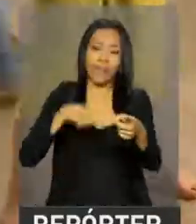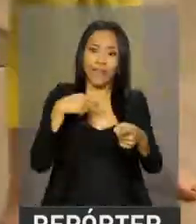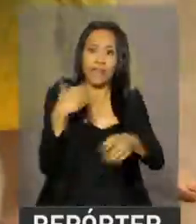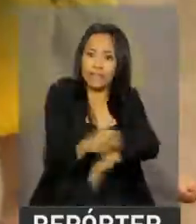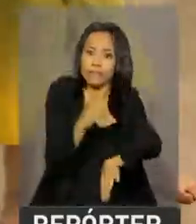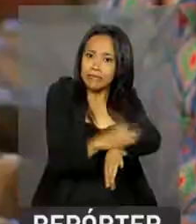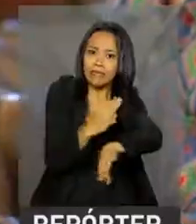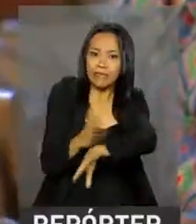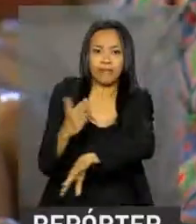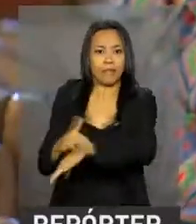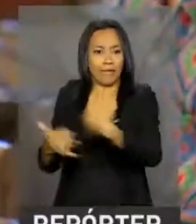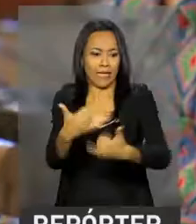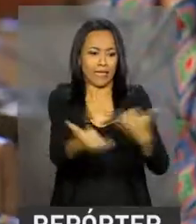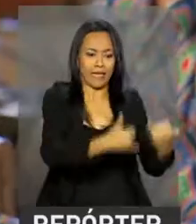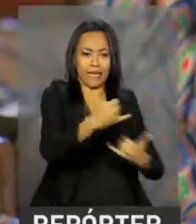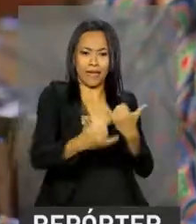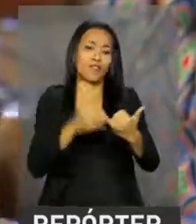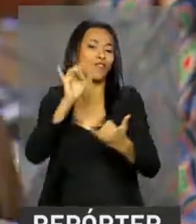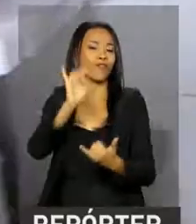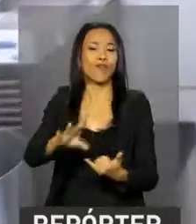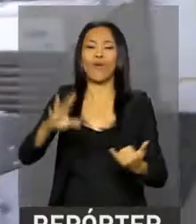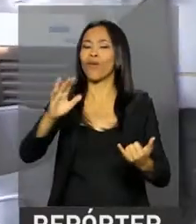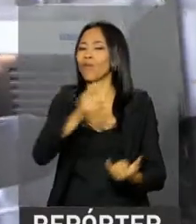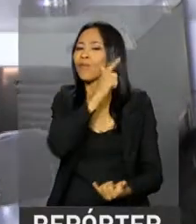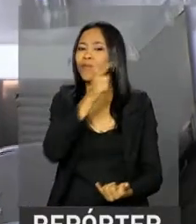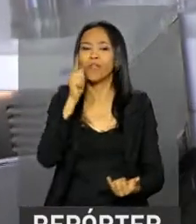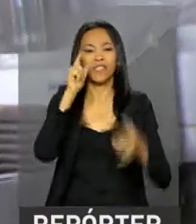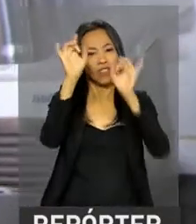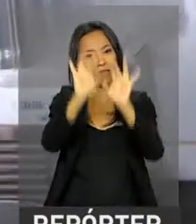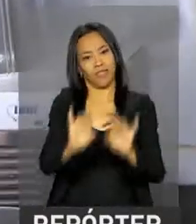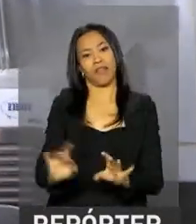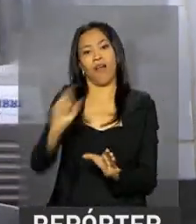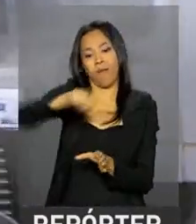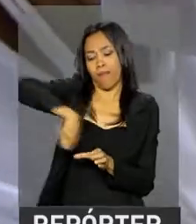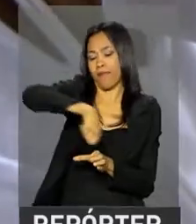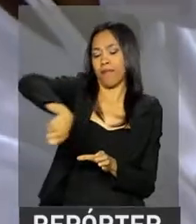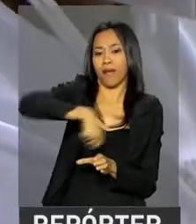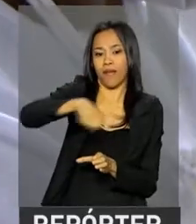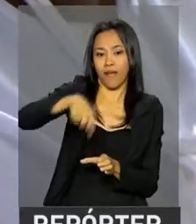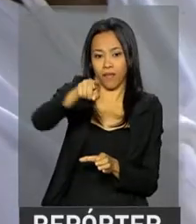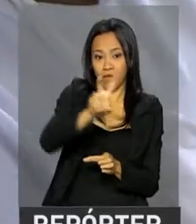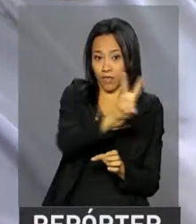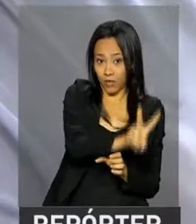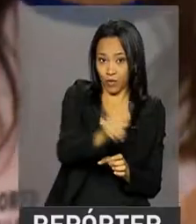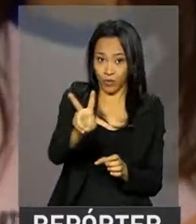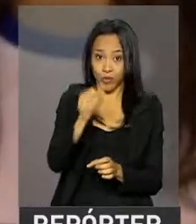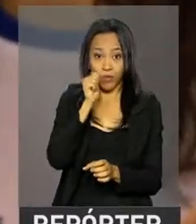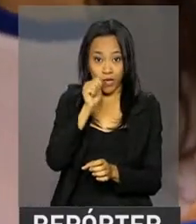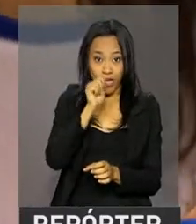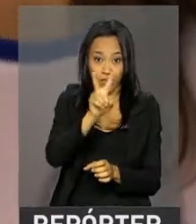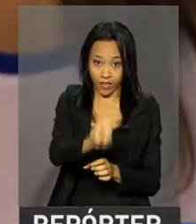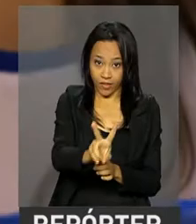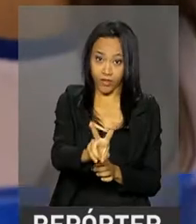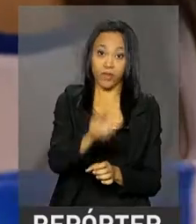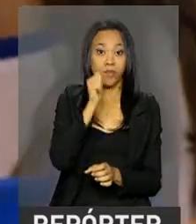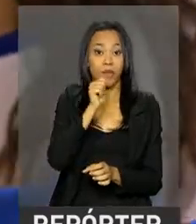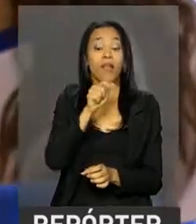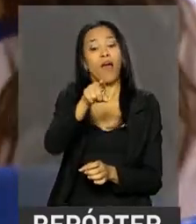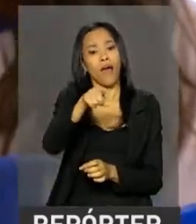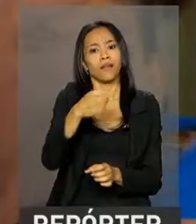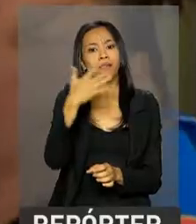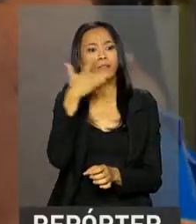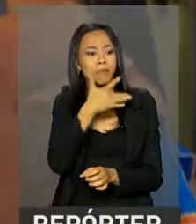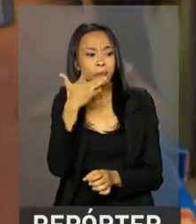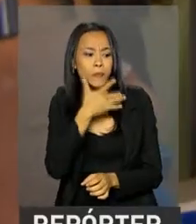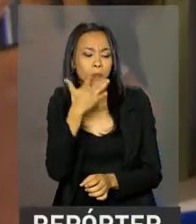as brincadeiras, é só mesmo um lanche especial preparado pelas merendeiras Maria e Verônica. A criançada aprova o